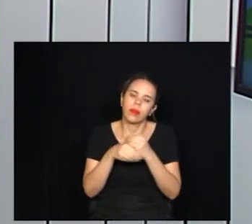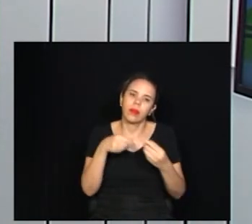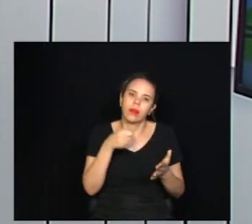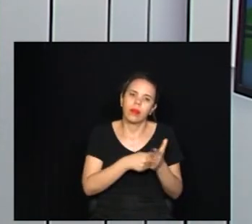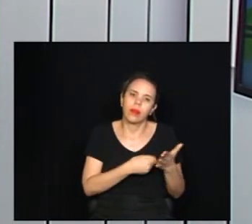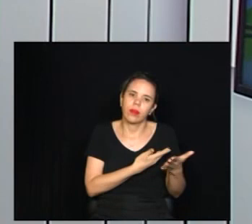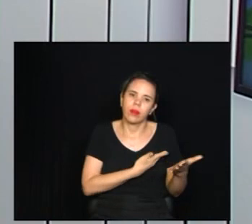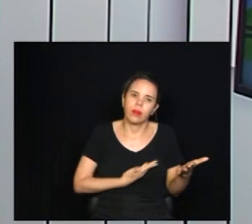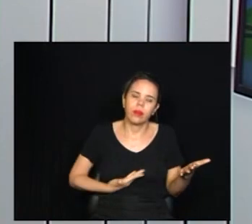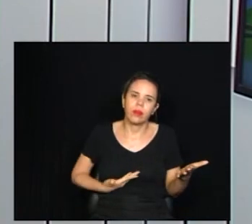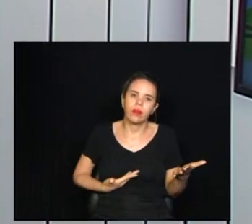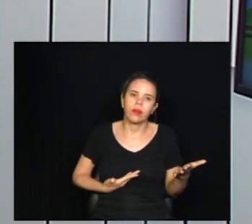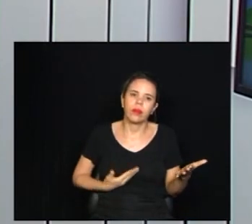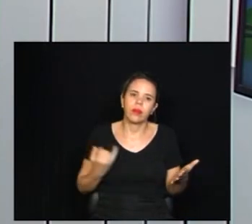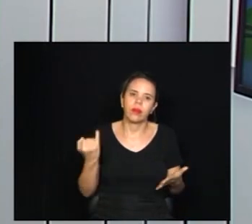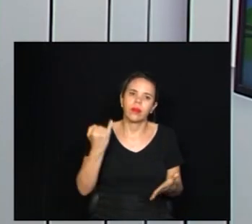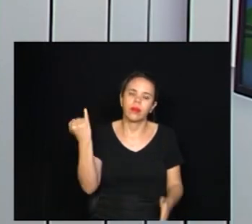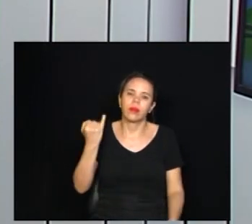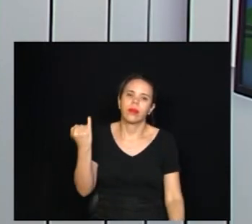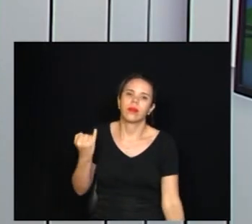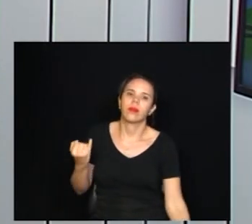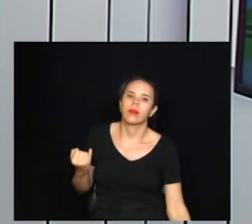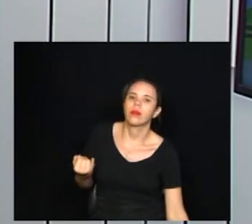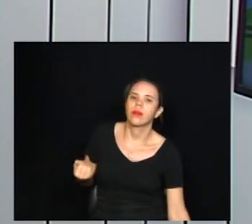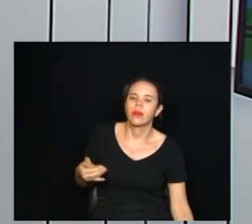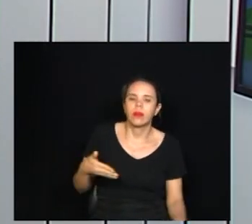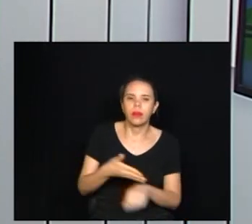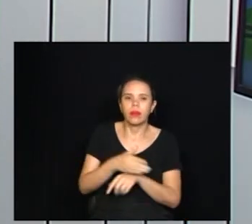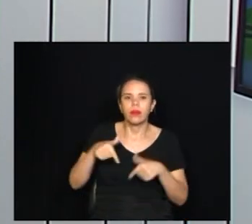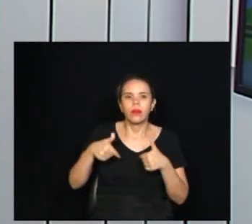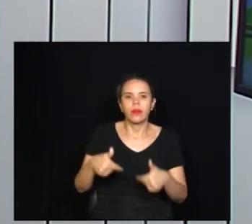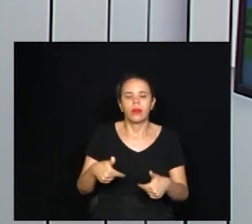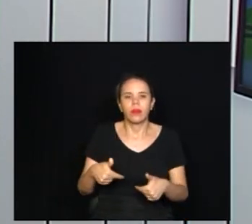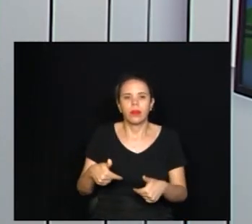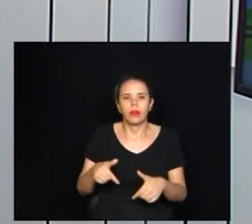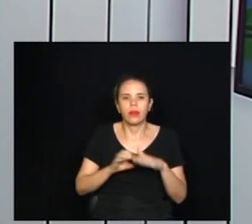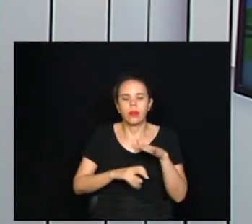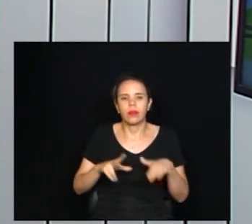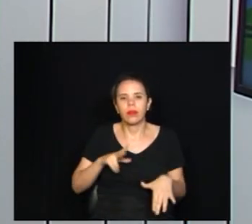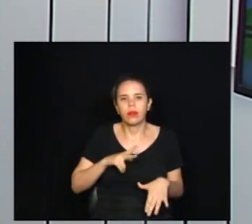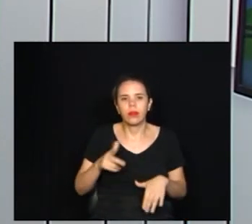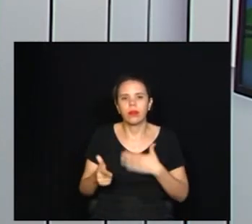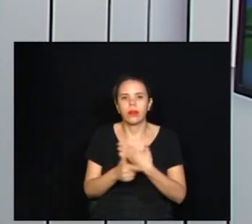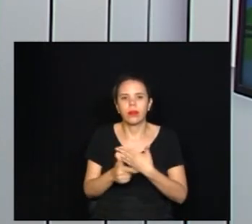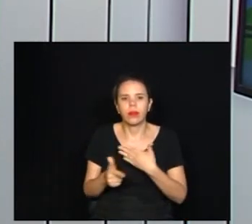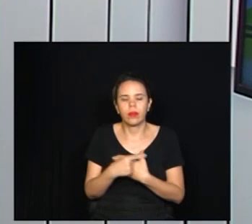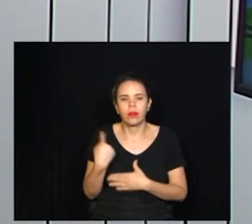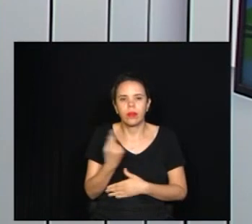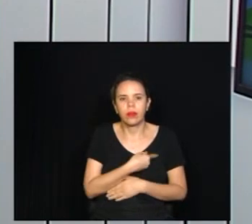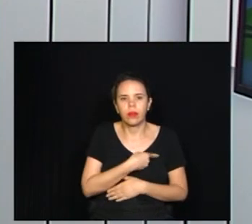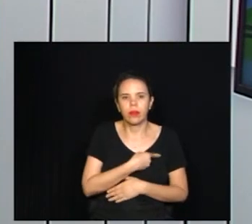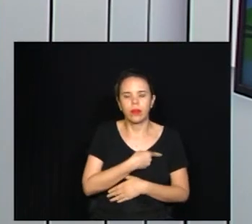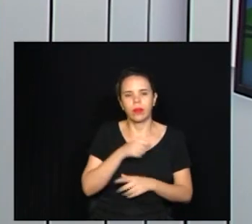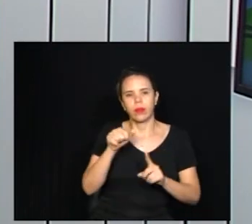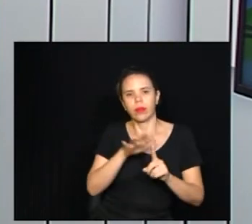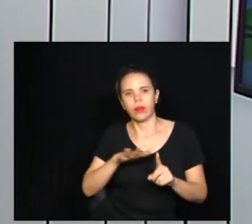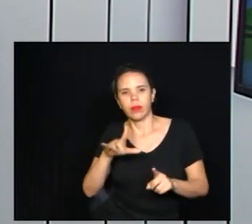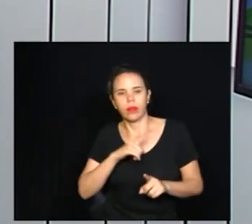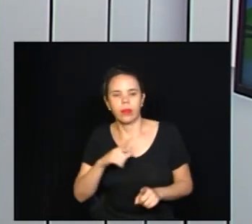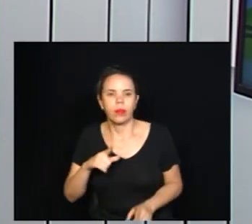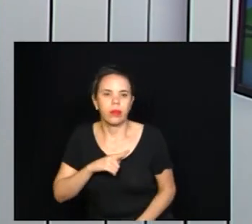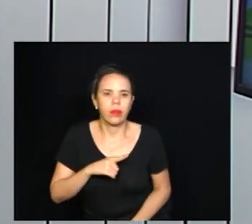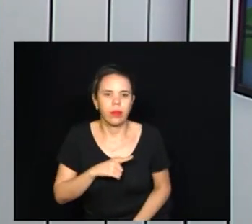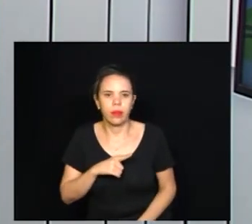políticas públicas, a importância da participação da iniciativa privada, o papel que nós, como sociedade,